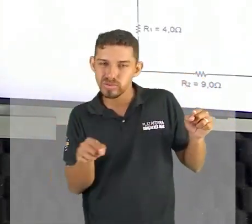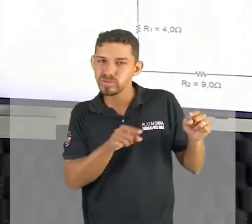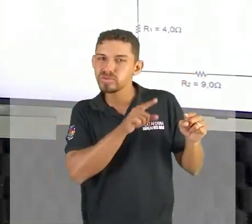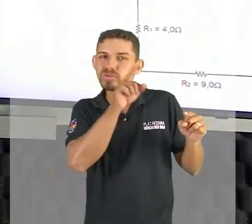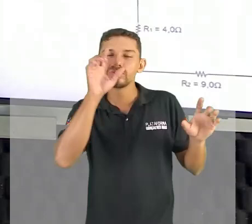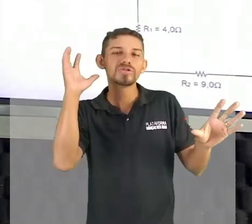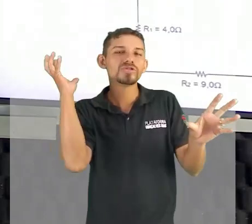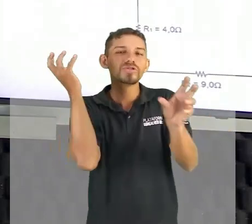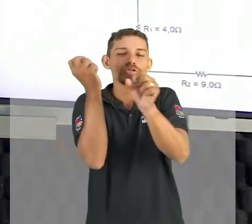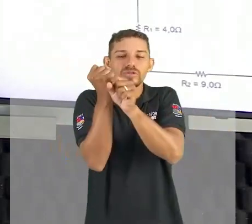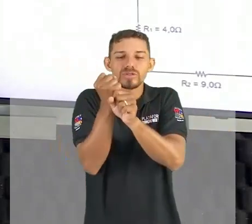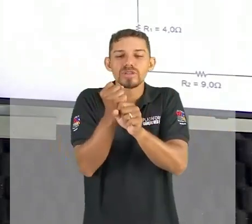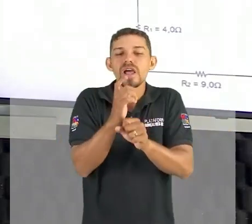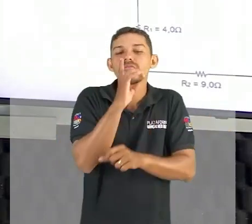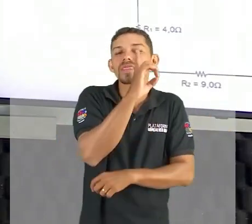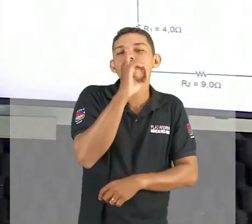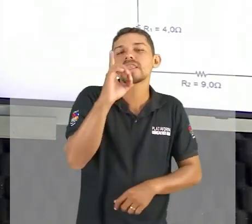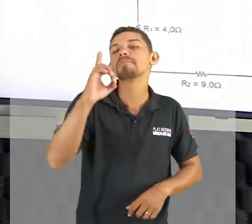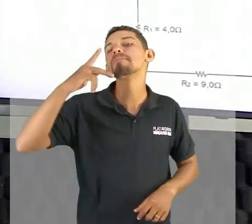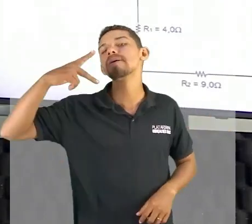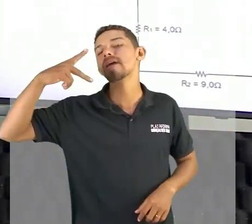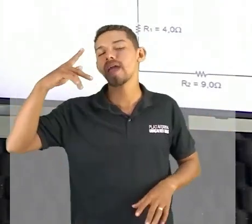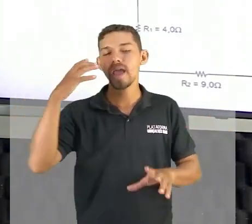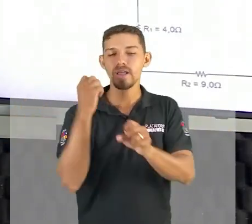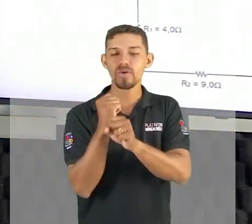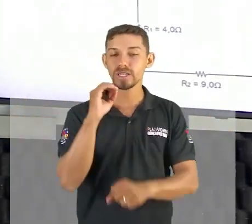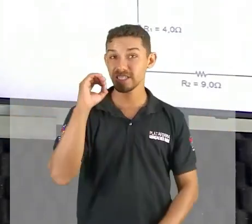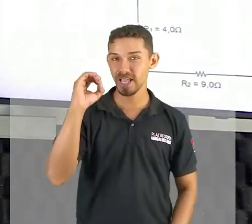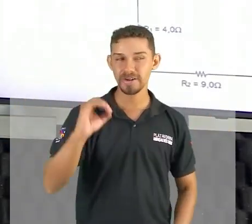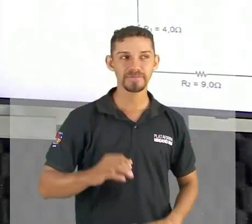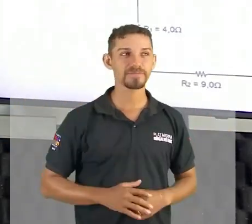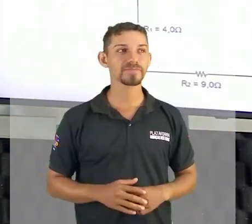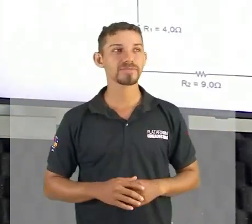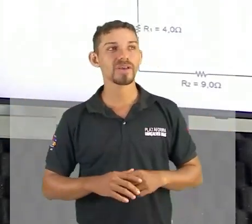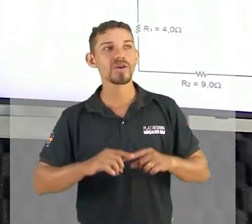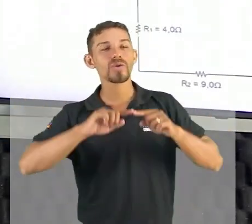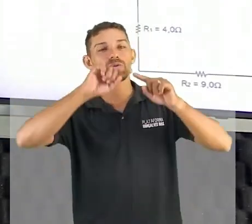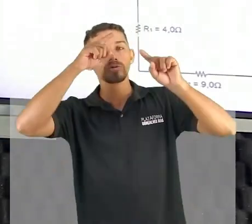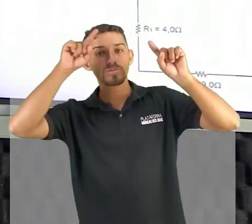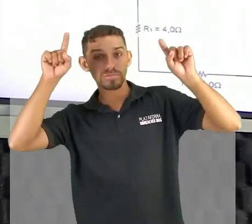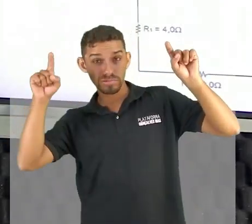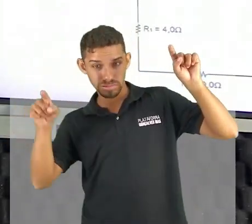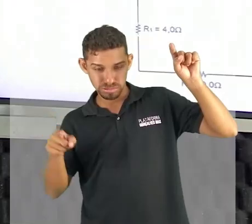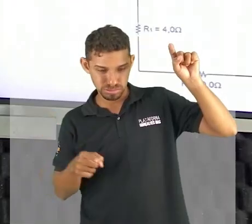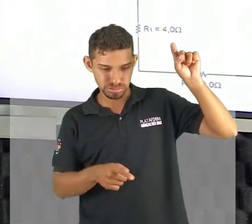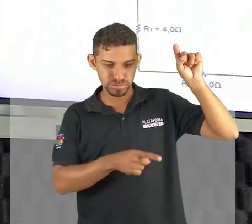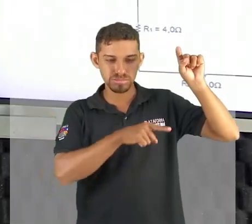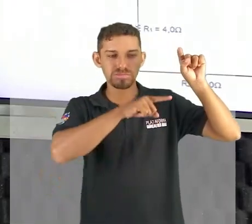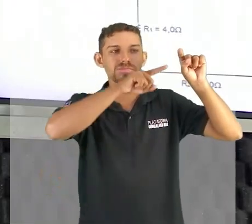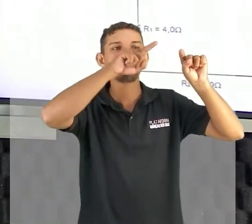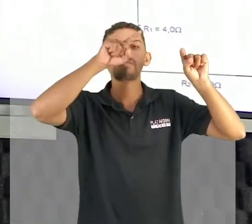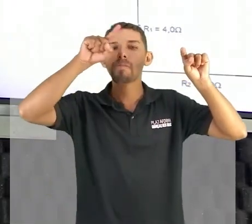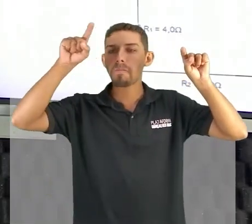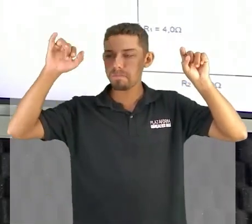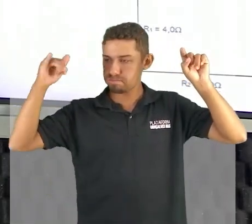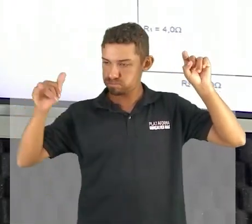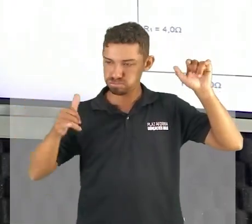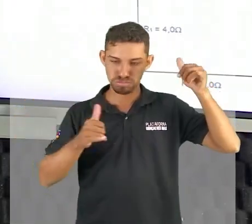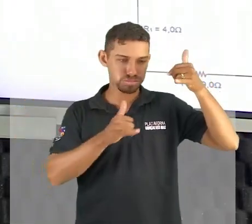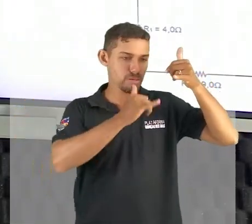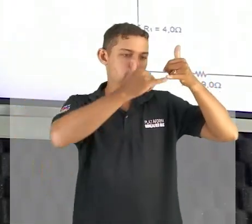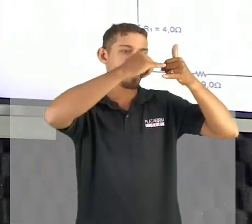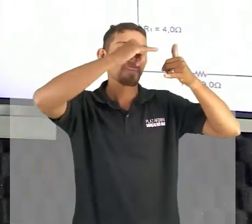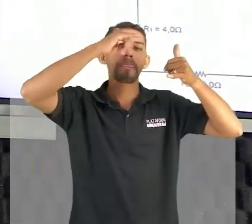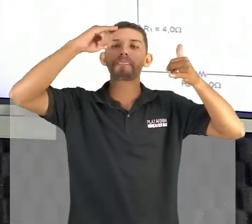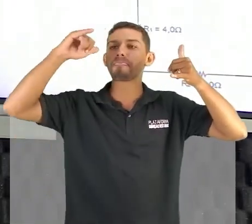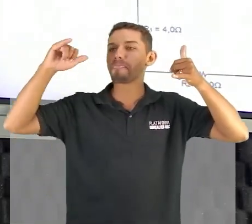somatório das ddps vai ser zero então percorrendo o circuito em um determinado sentido